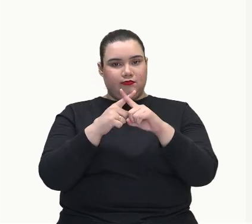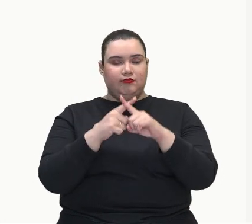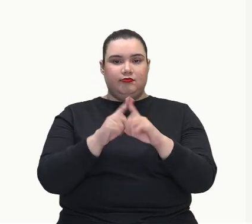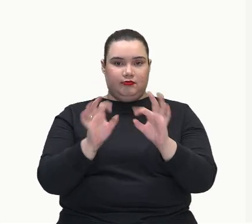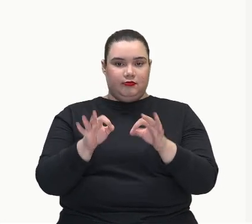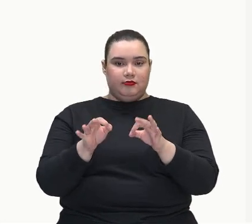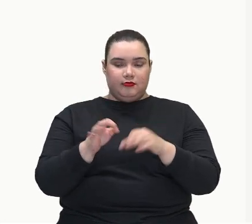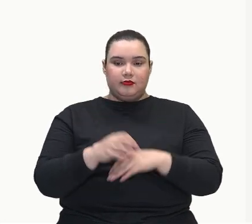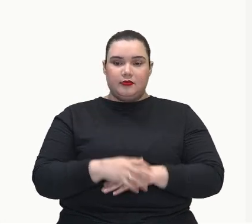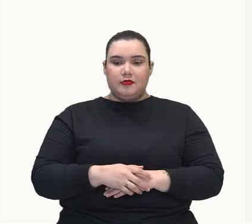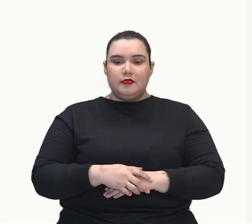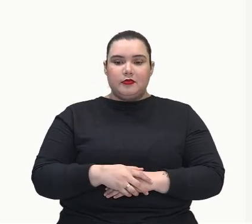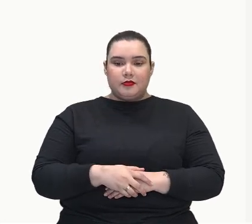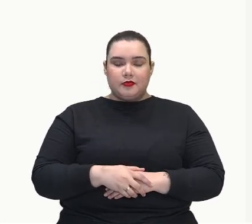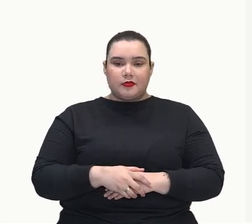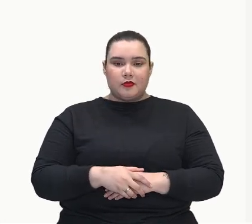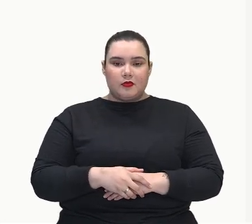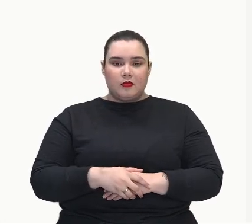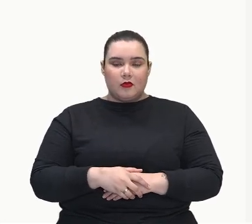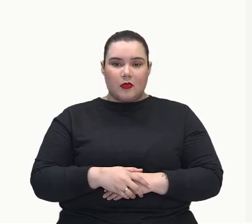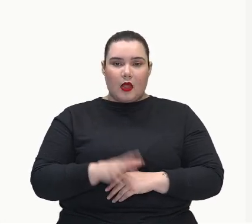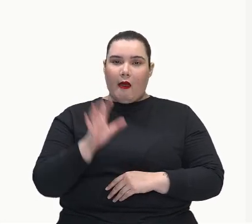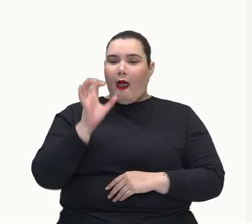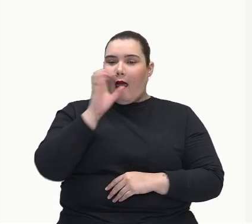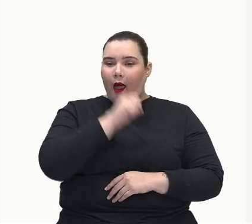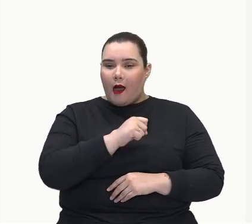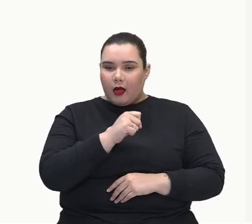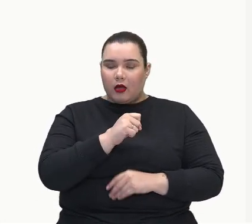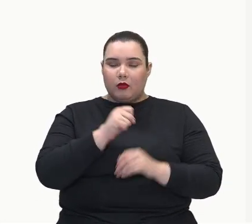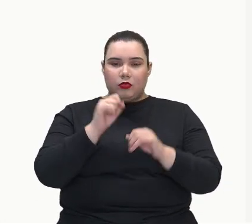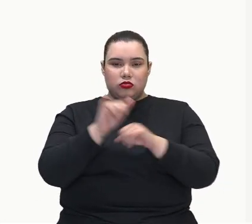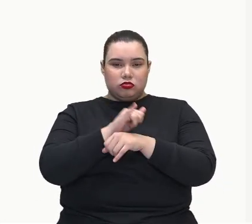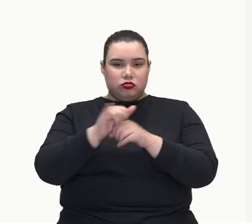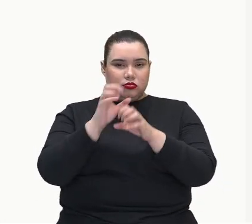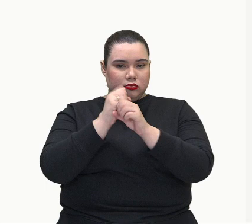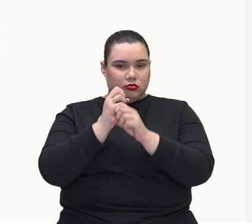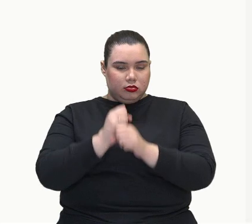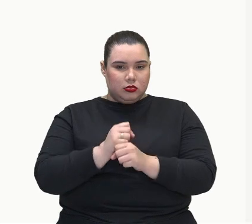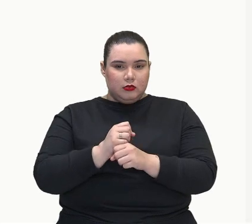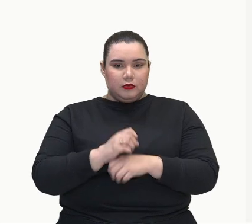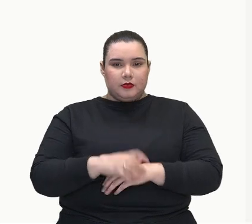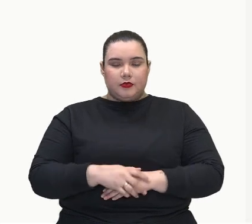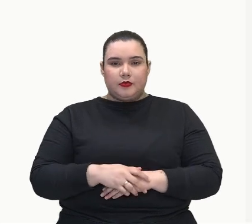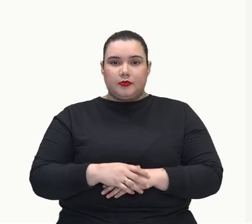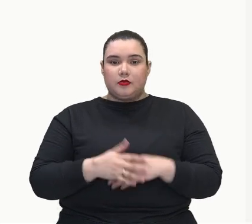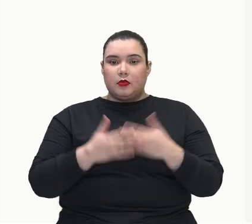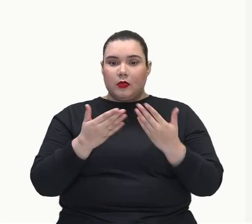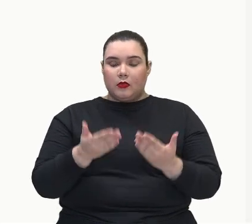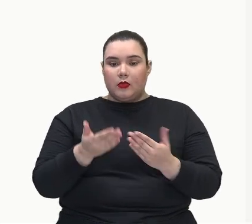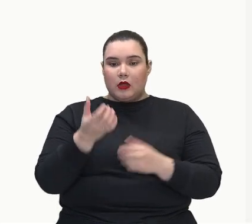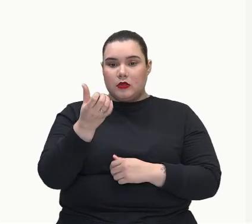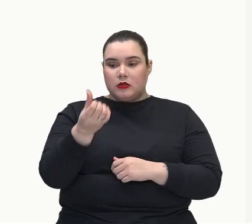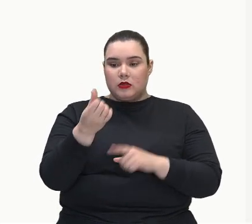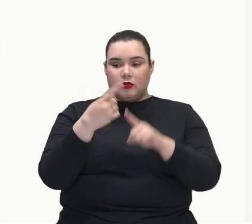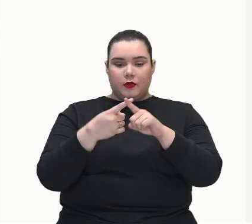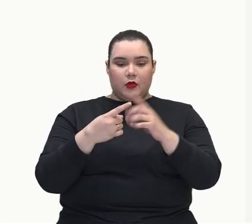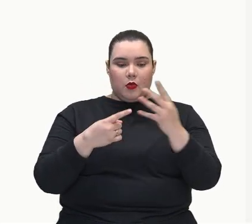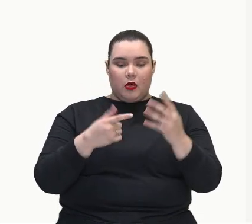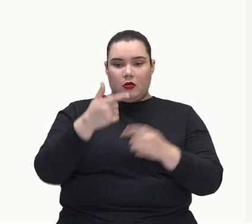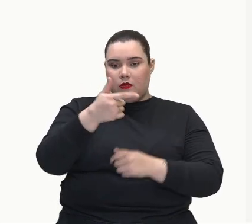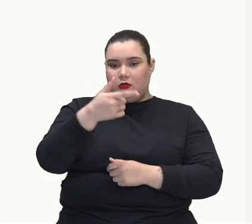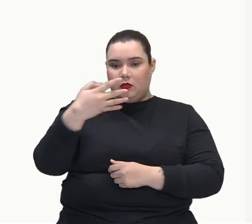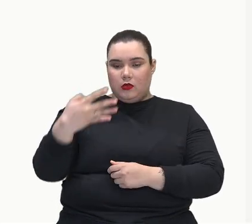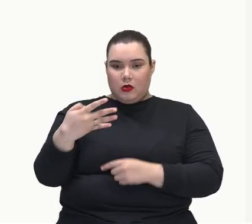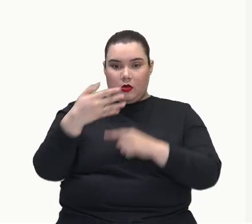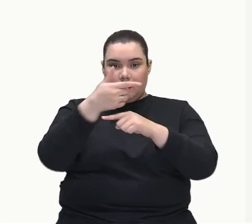né? É mais rápido do que resolver 18 vezes 4. Então, 6 vezes 4 é 24